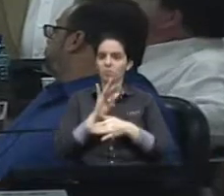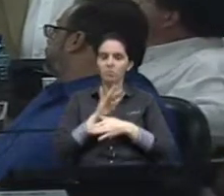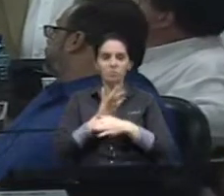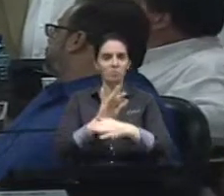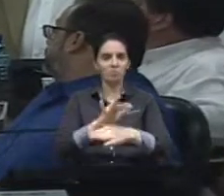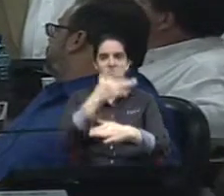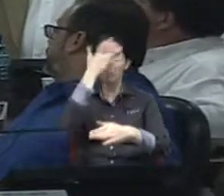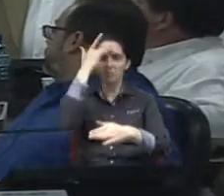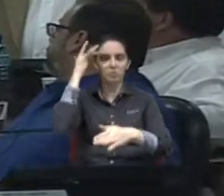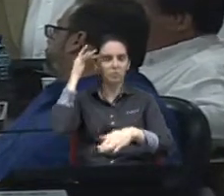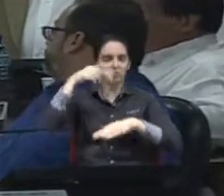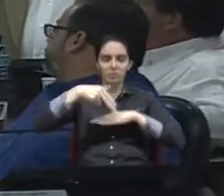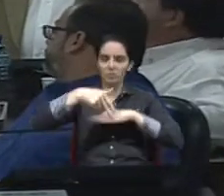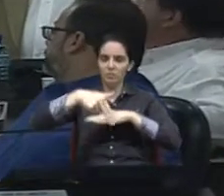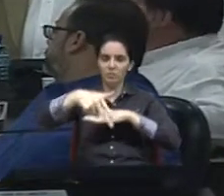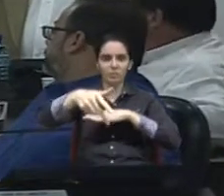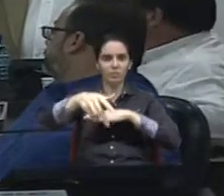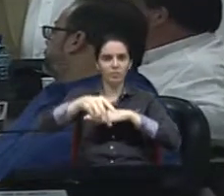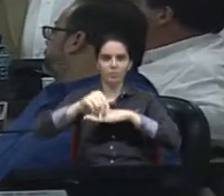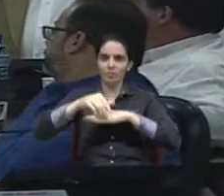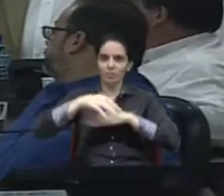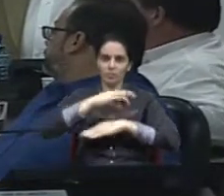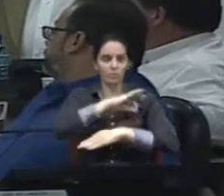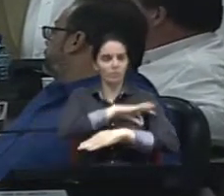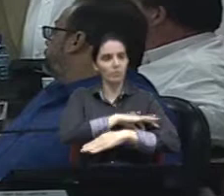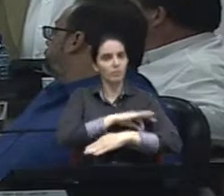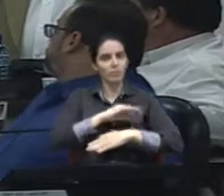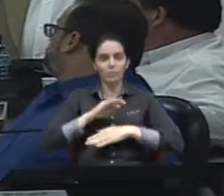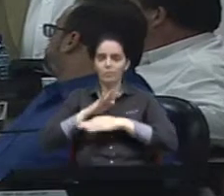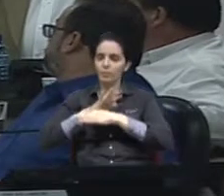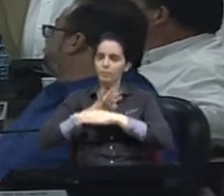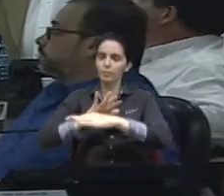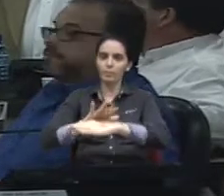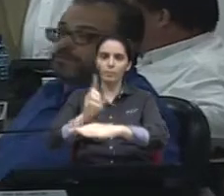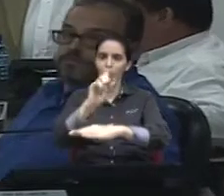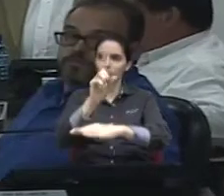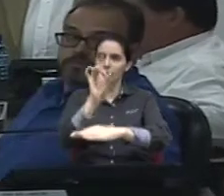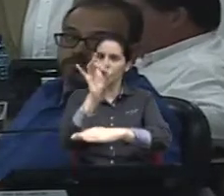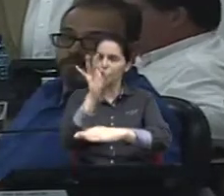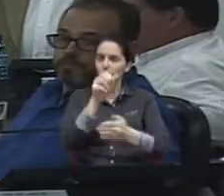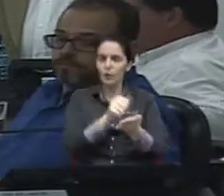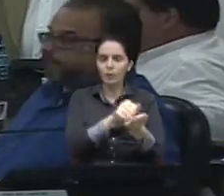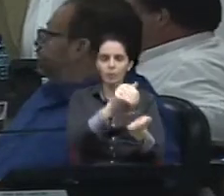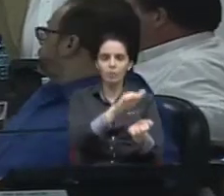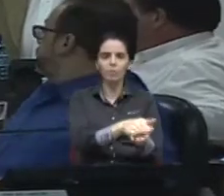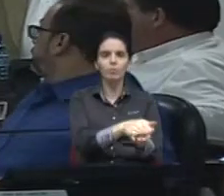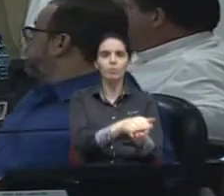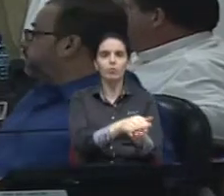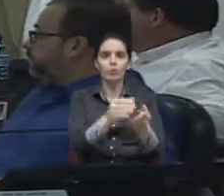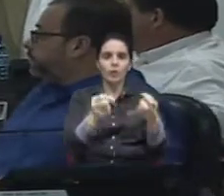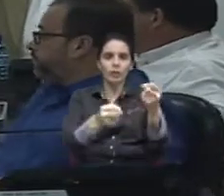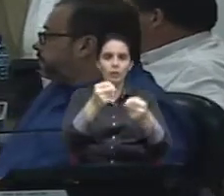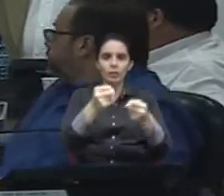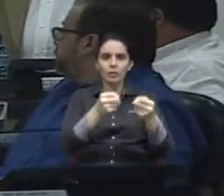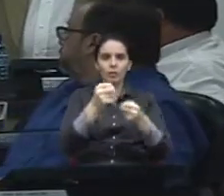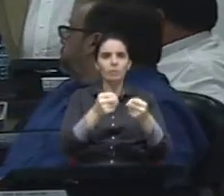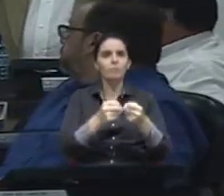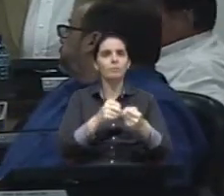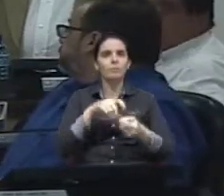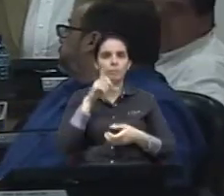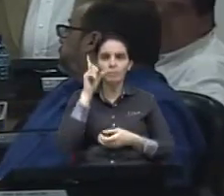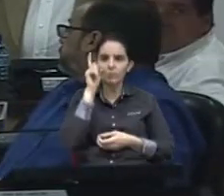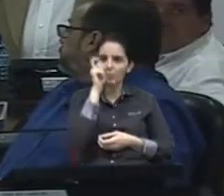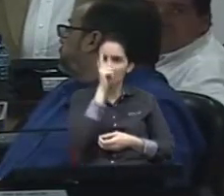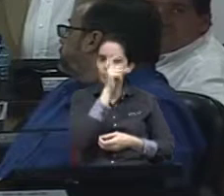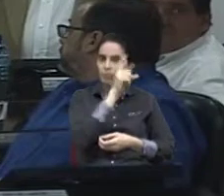pedestre que vai passar, ele ajuda, ele não ajuda, ele fica ali na caneta, e a gente passando, e o motorista passando maior apuro. Esses dias eu